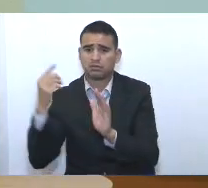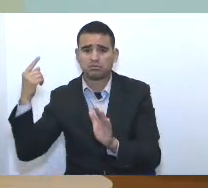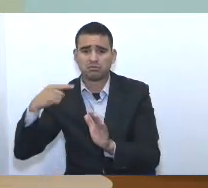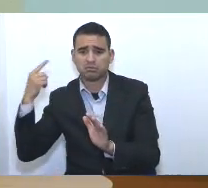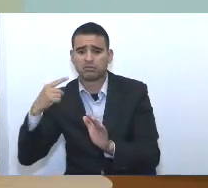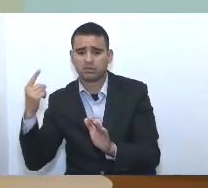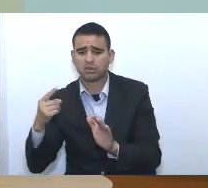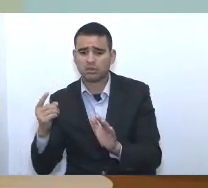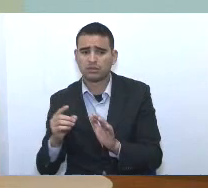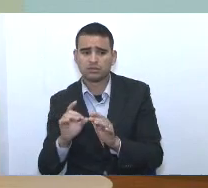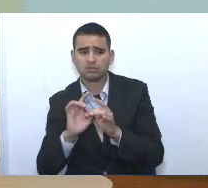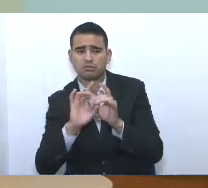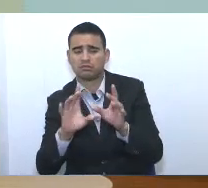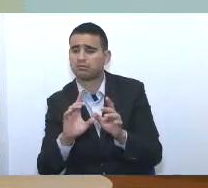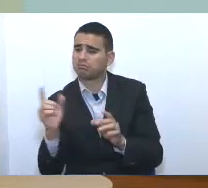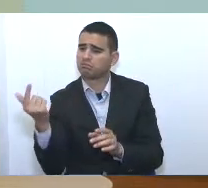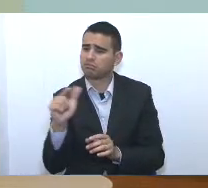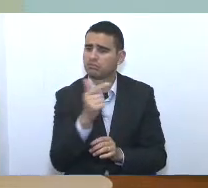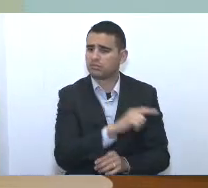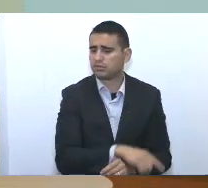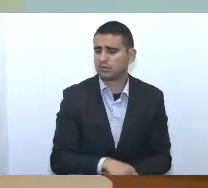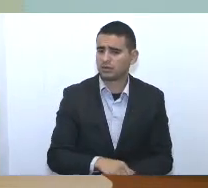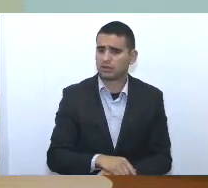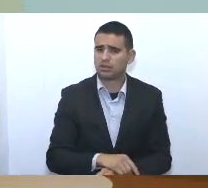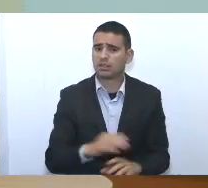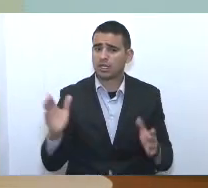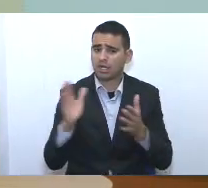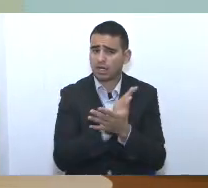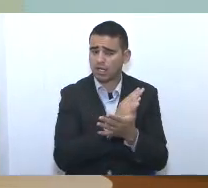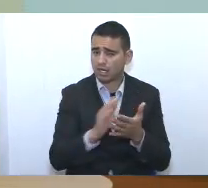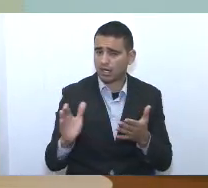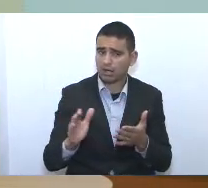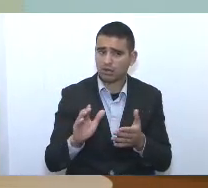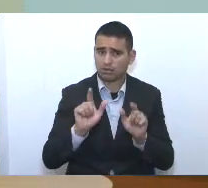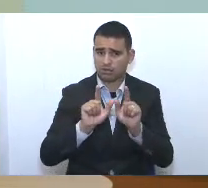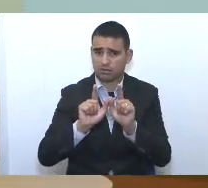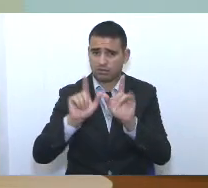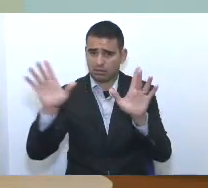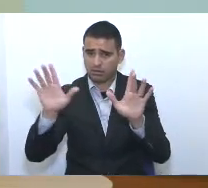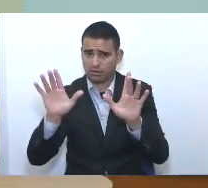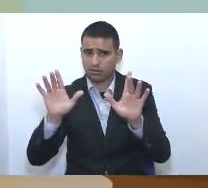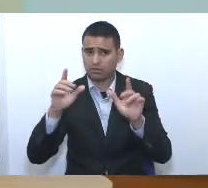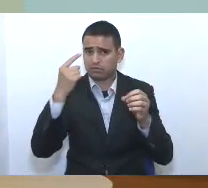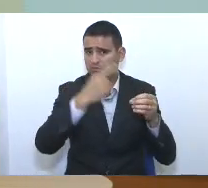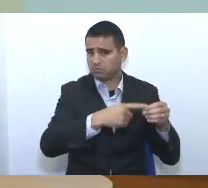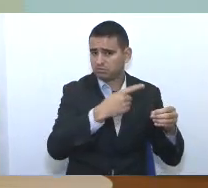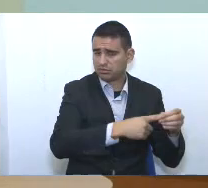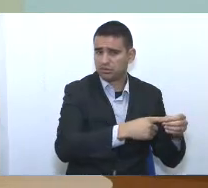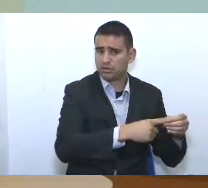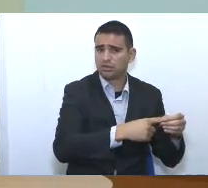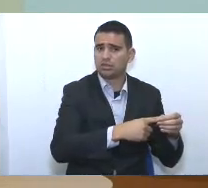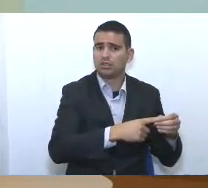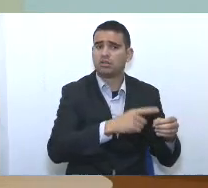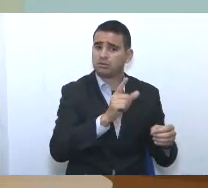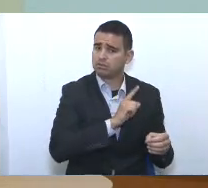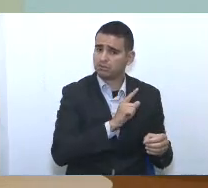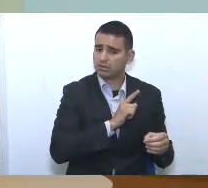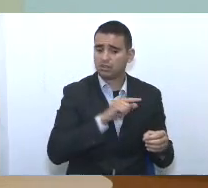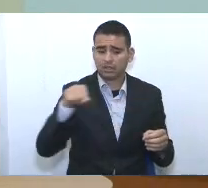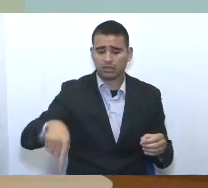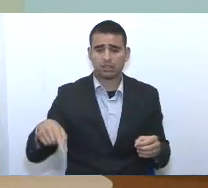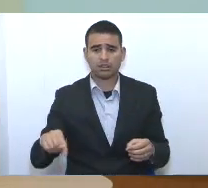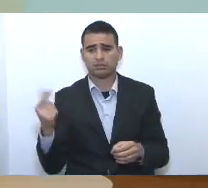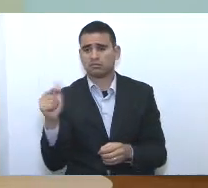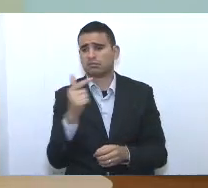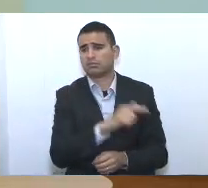a do município. Algumas cidades, até um pouco menor do que Guarulhos, já os têm. Então, seria essas três encaminhamentos da